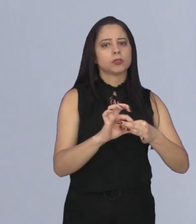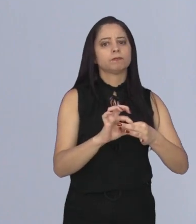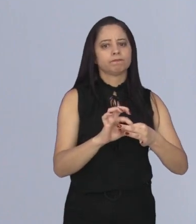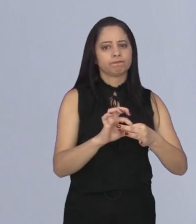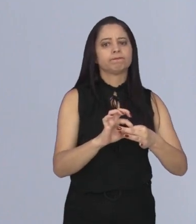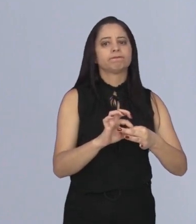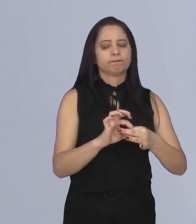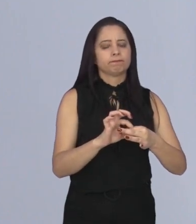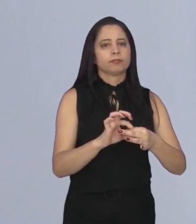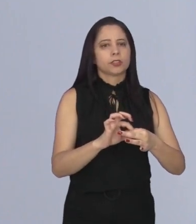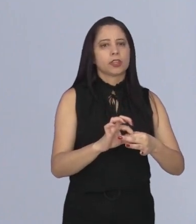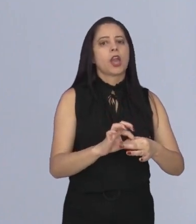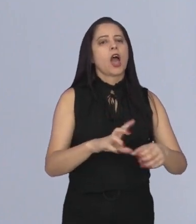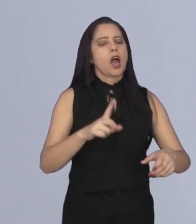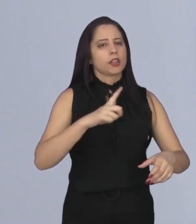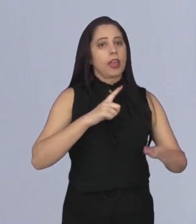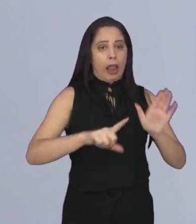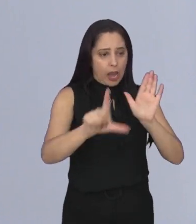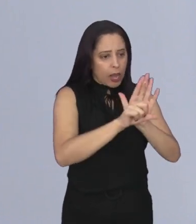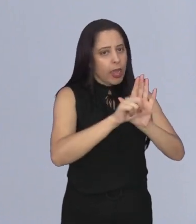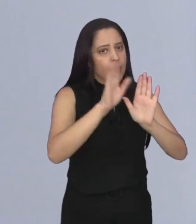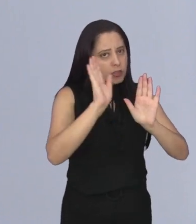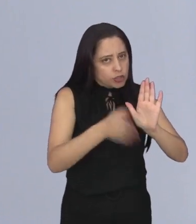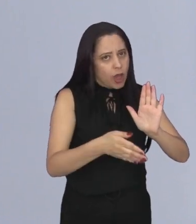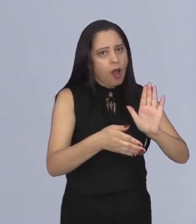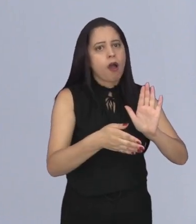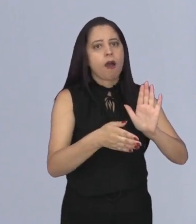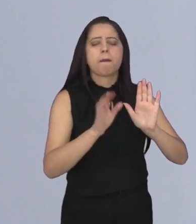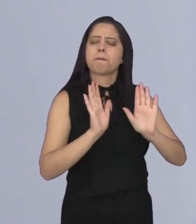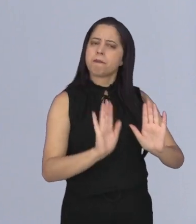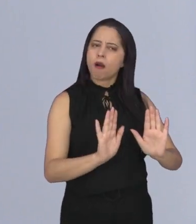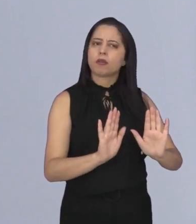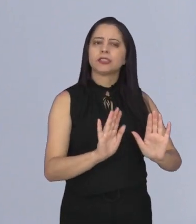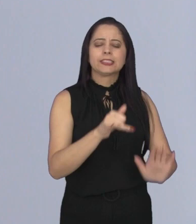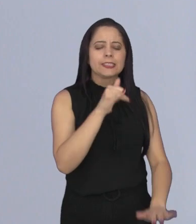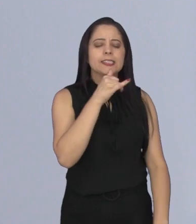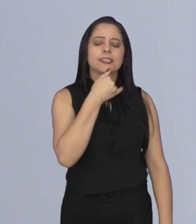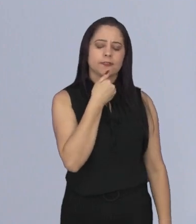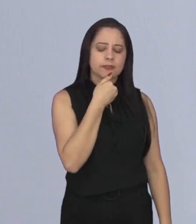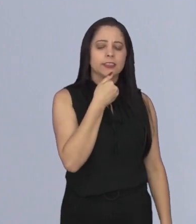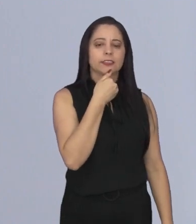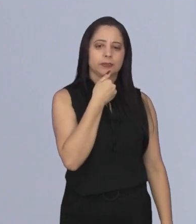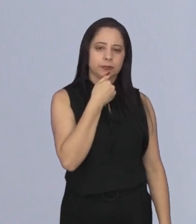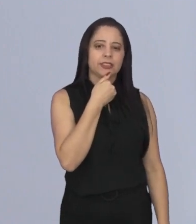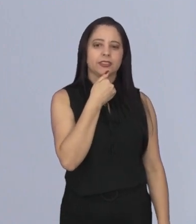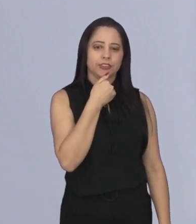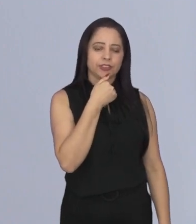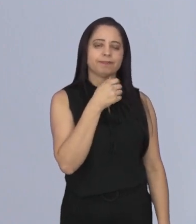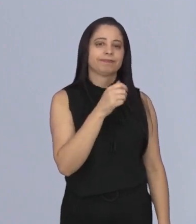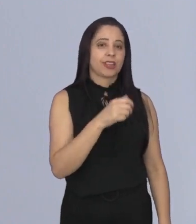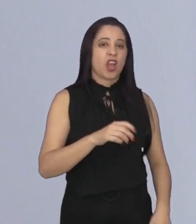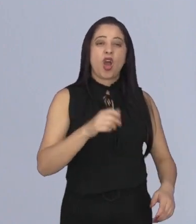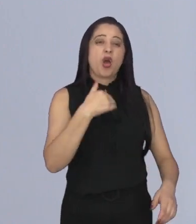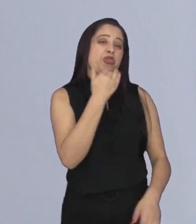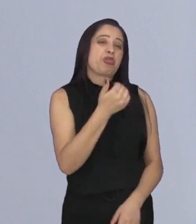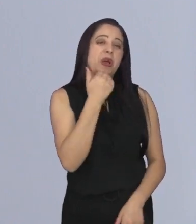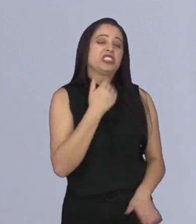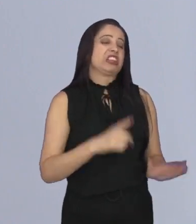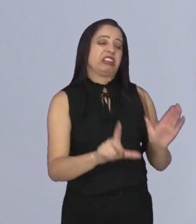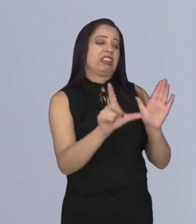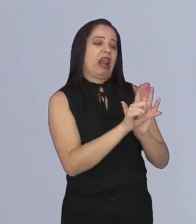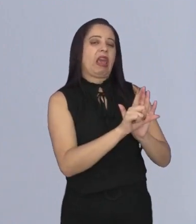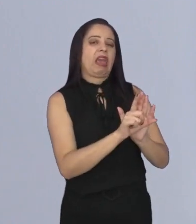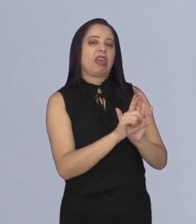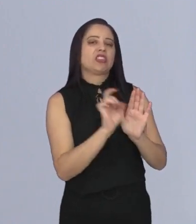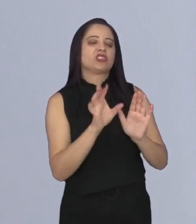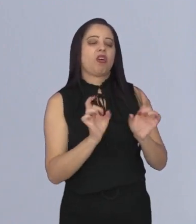estão aí. As bandeiras existem, as leis existem, mas, infelizmente, como já sempre se ouve, não adianta você fazer a lei para ir